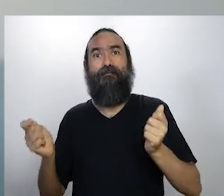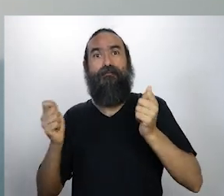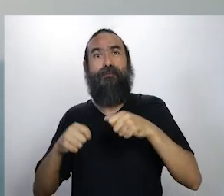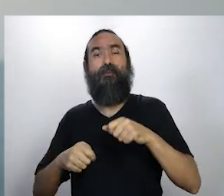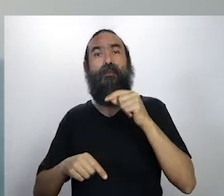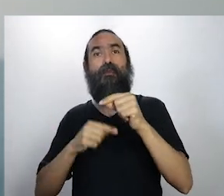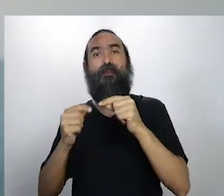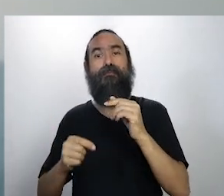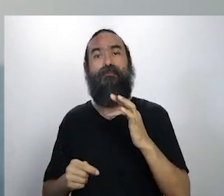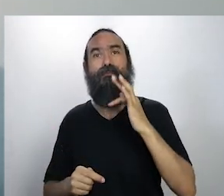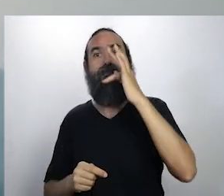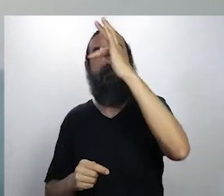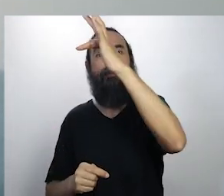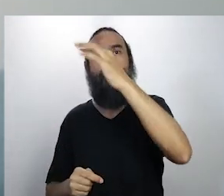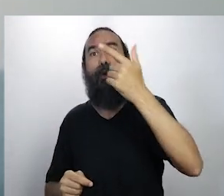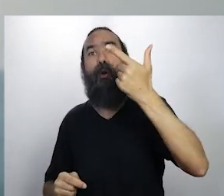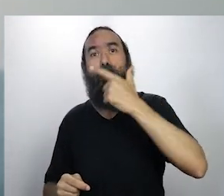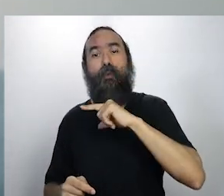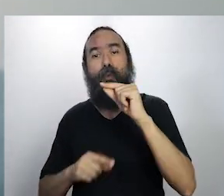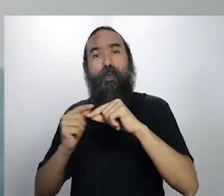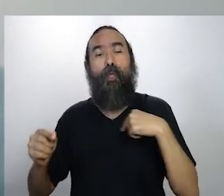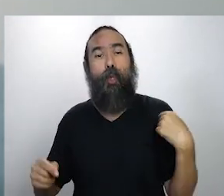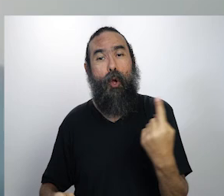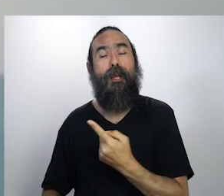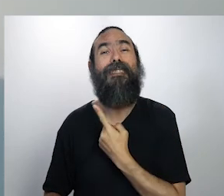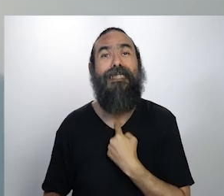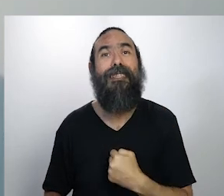desenvolver e preservar, eu acho que nós